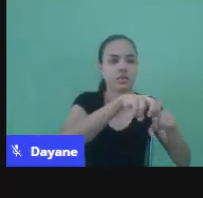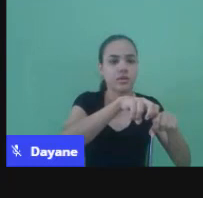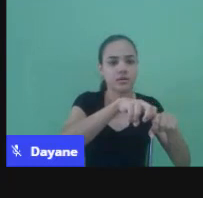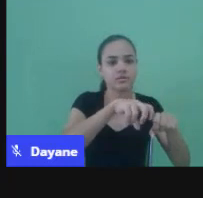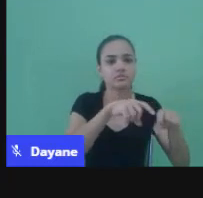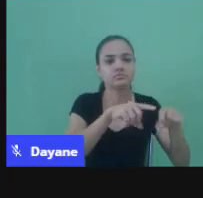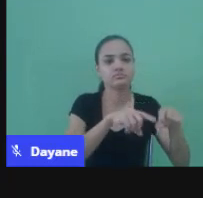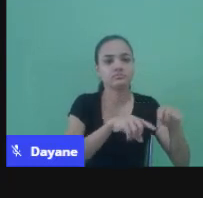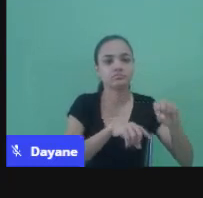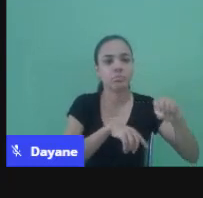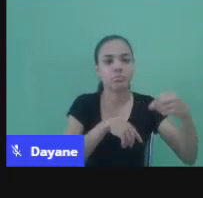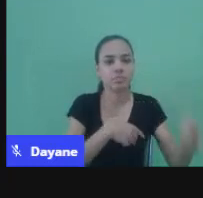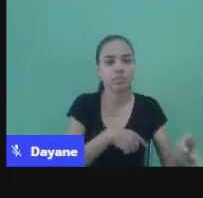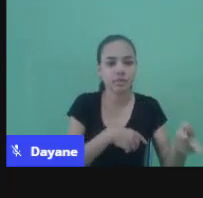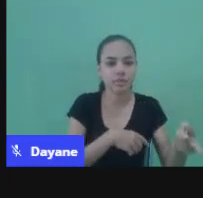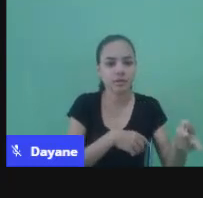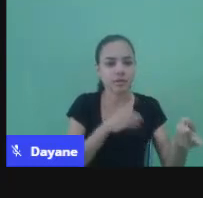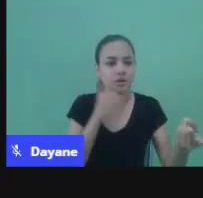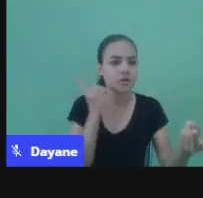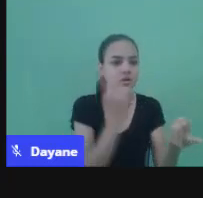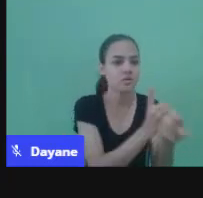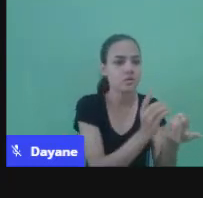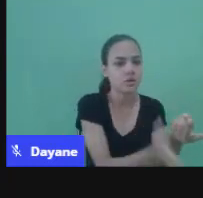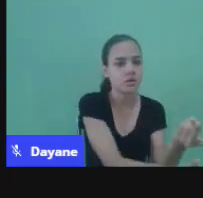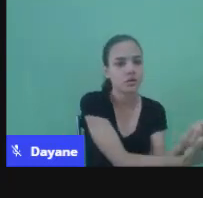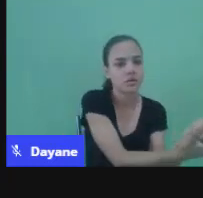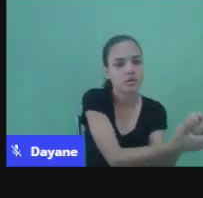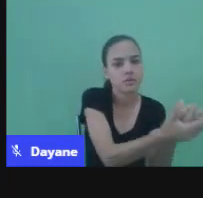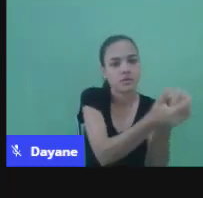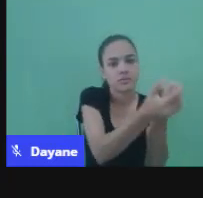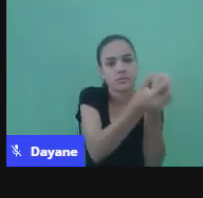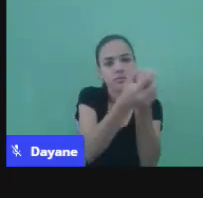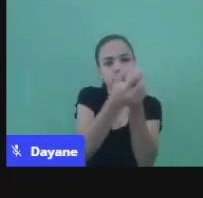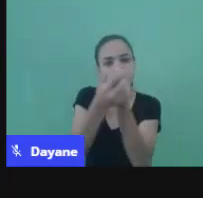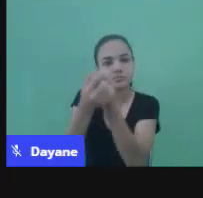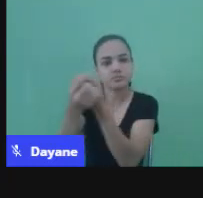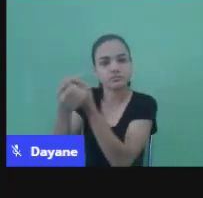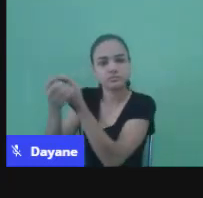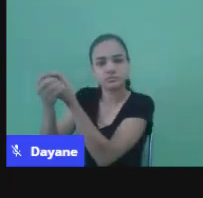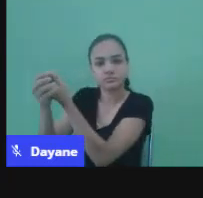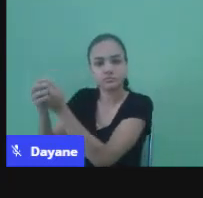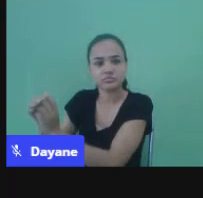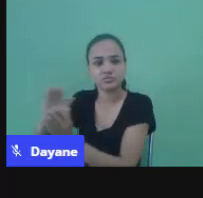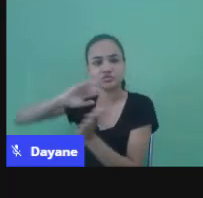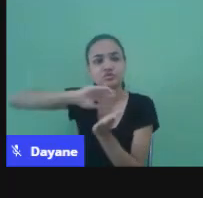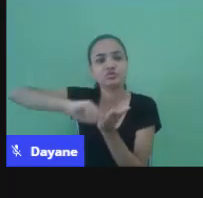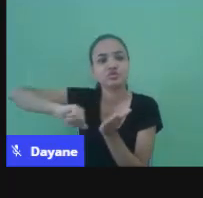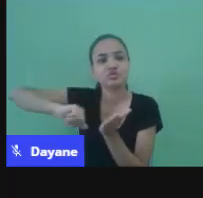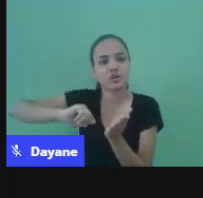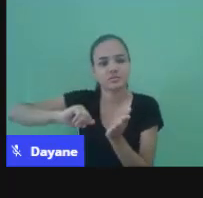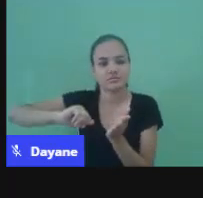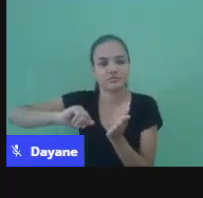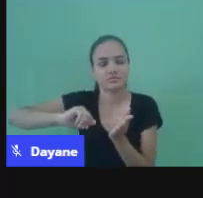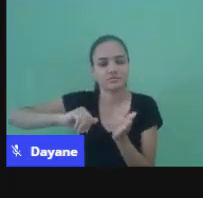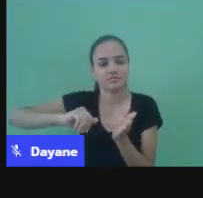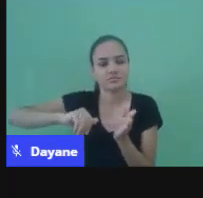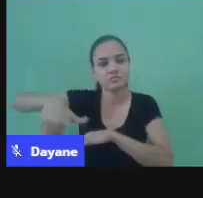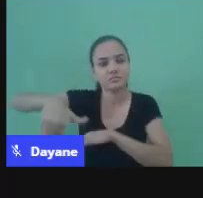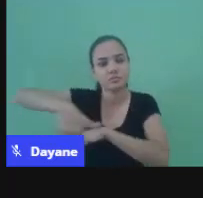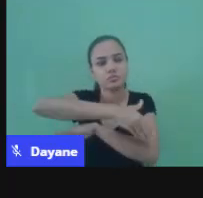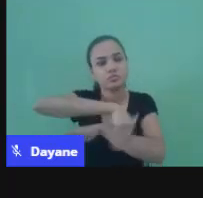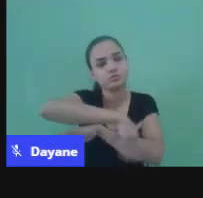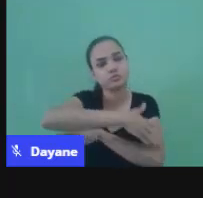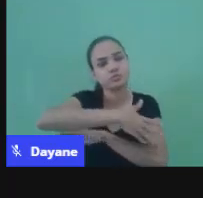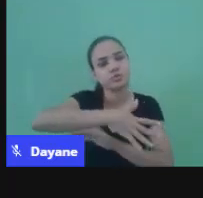reintroduzimos 5 filhotes de Tamanduá Bandeira, né? Isso não é uma coisa, é a coisa que a gente quer evitar, a gente está trabalhando muito